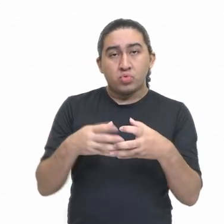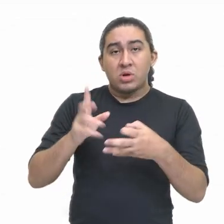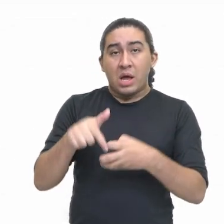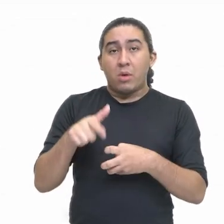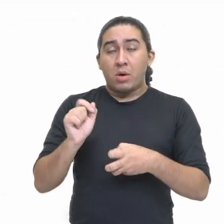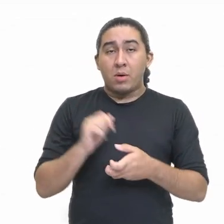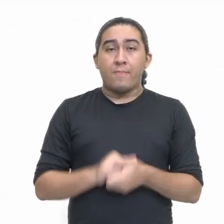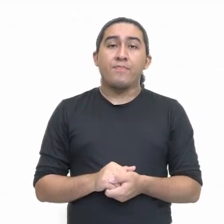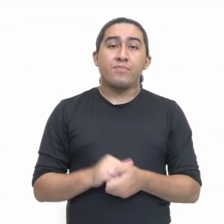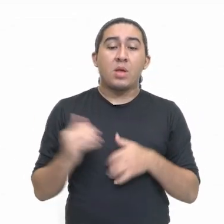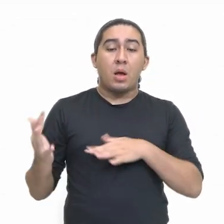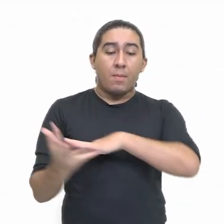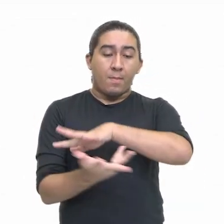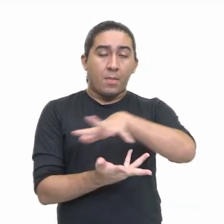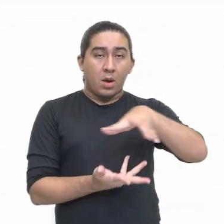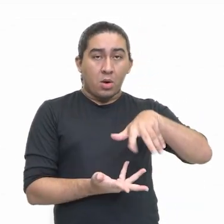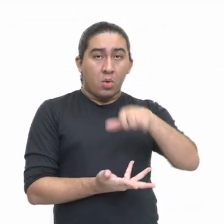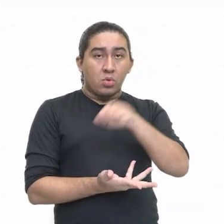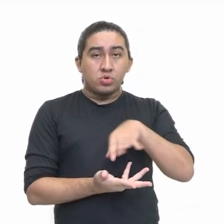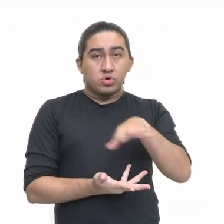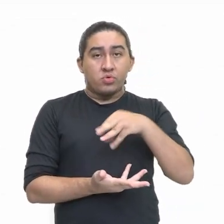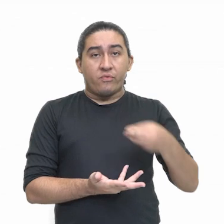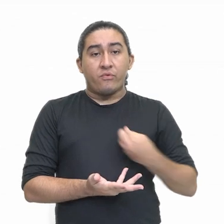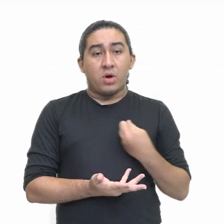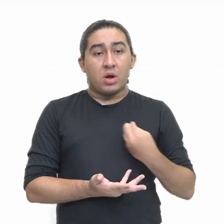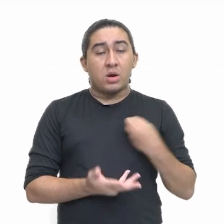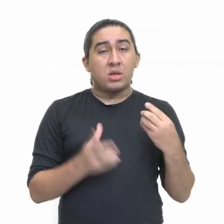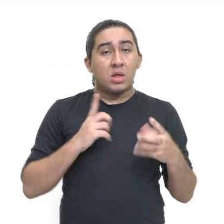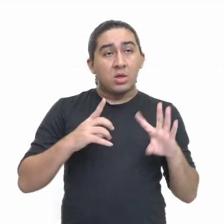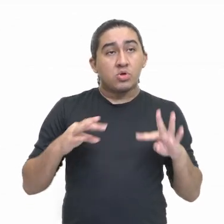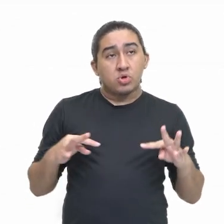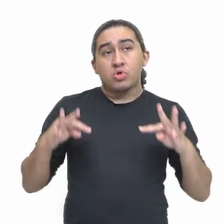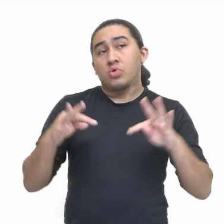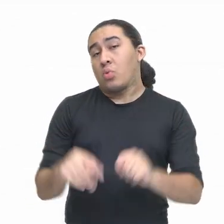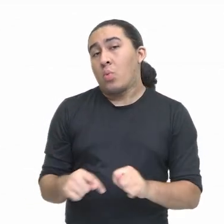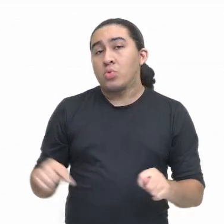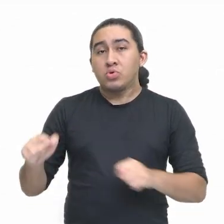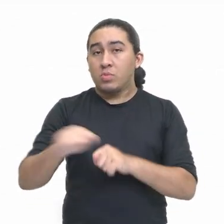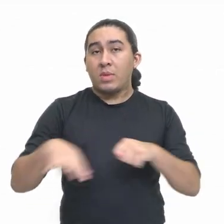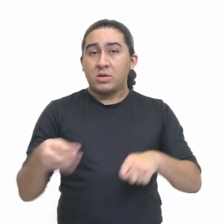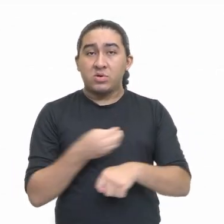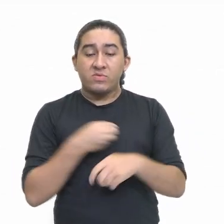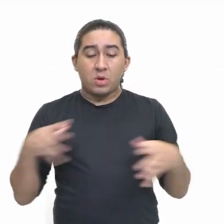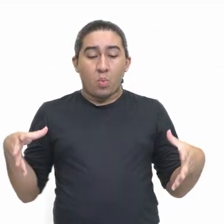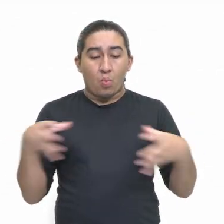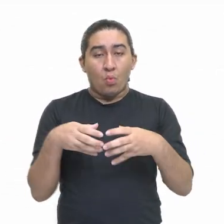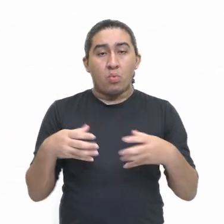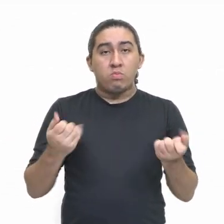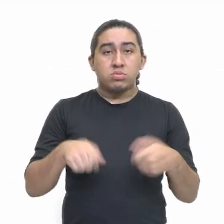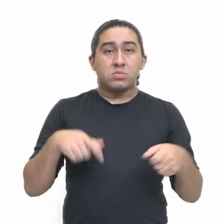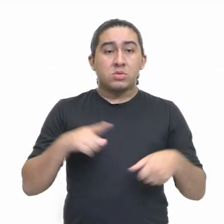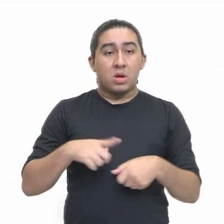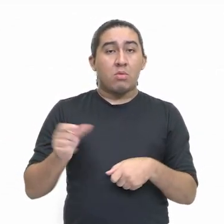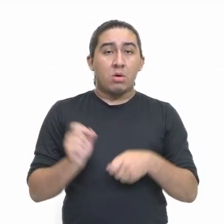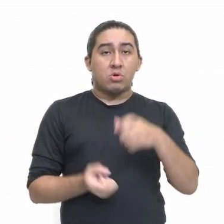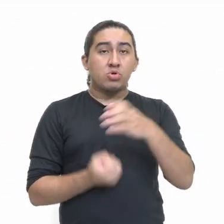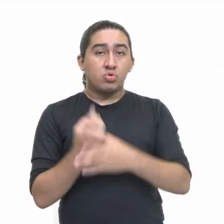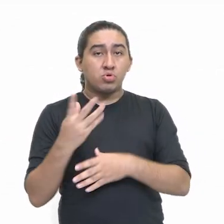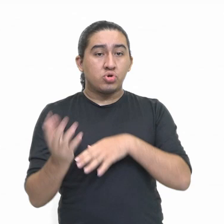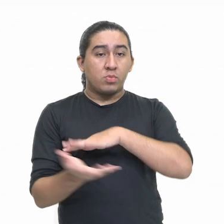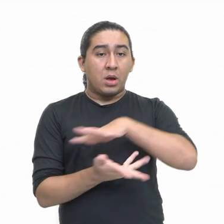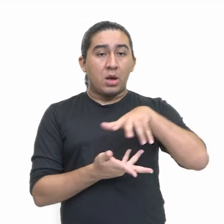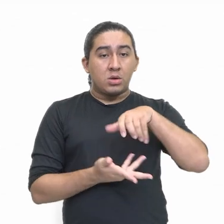biosfera Ela é formada pelos vários biomas que compõe ali o planeta terra né então